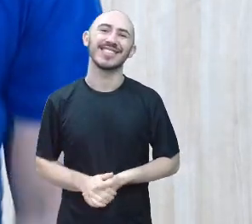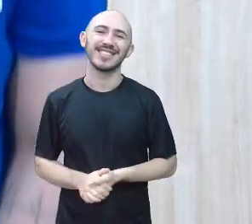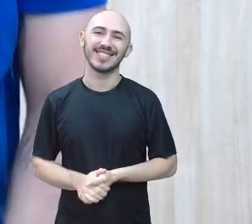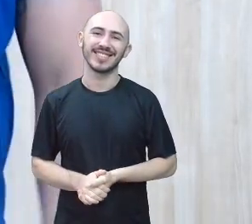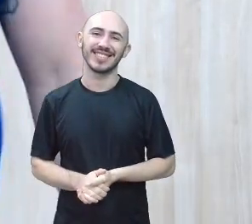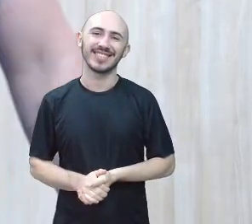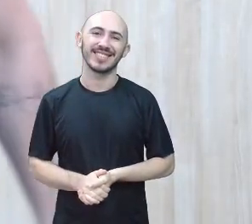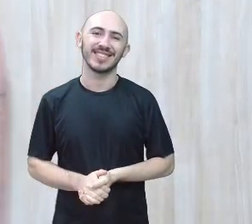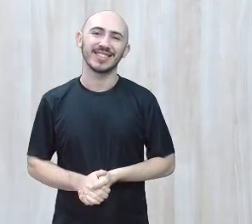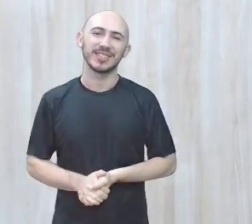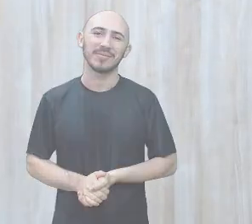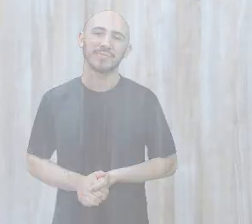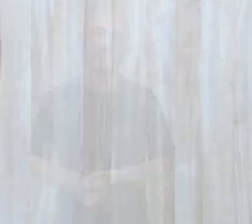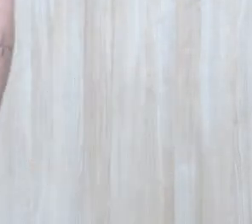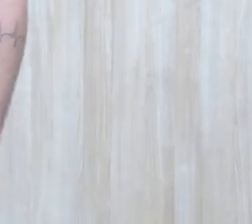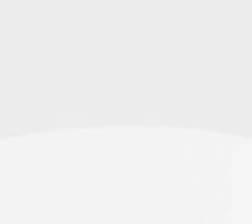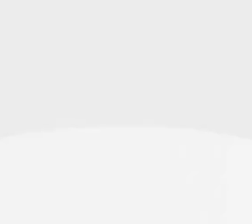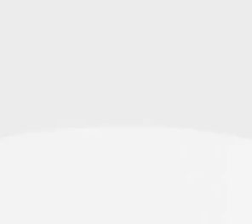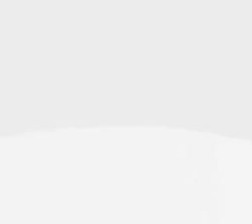tchauzinho!